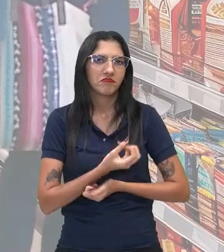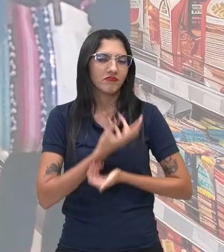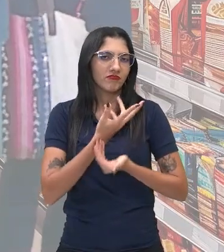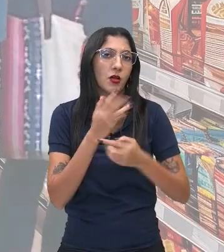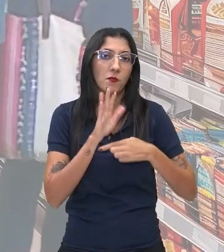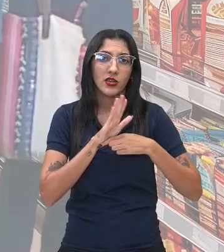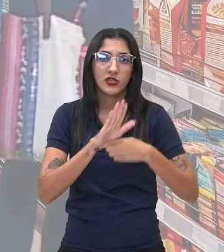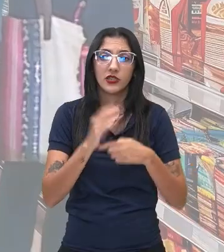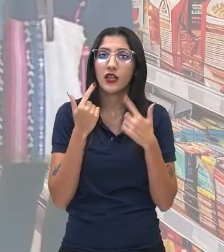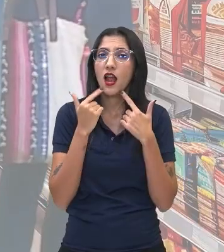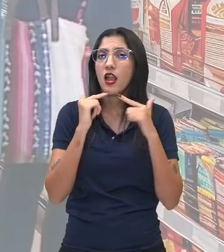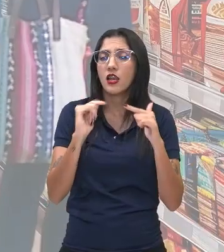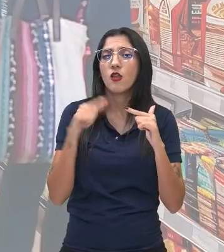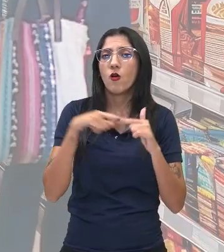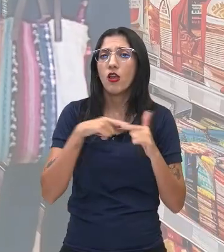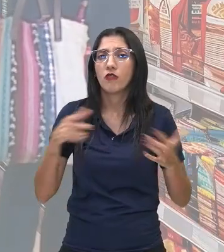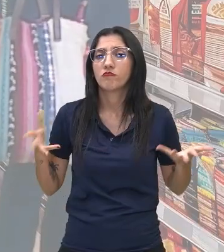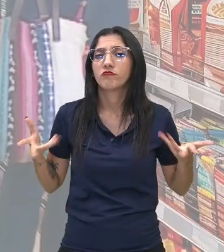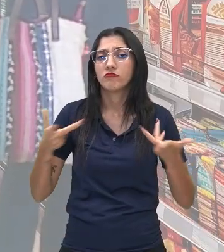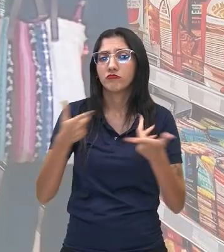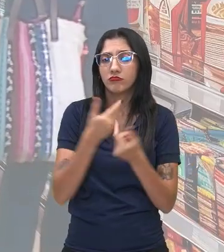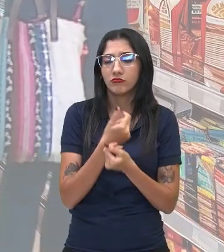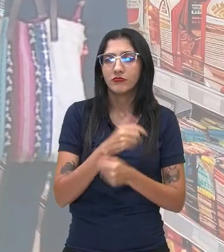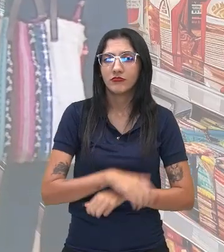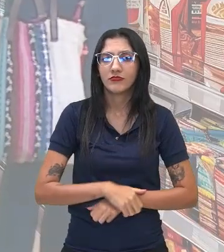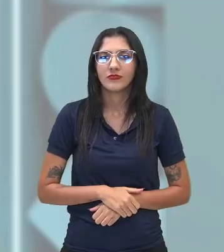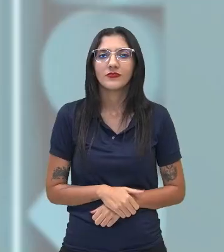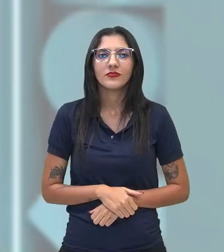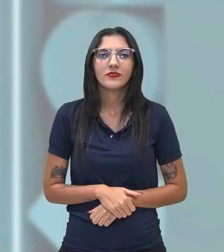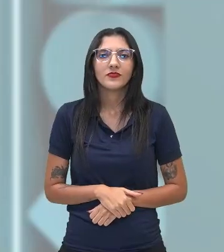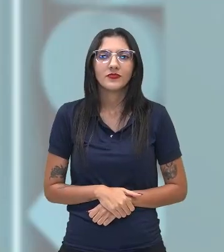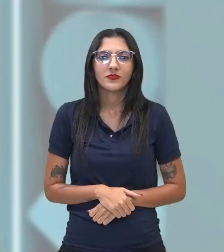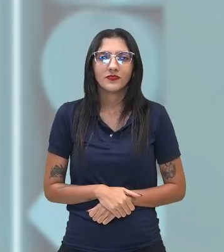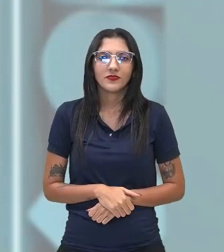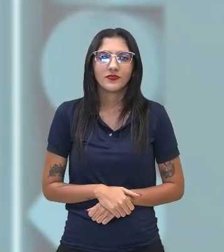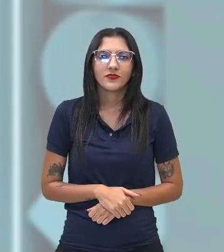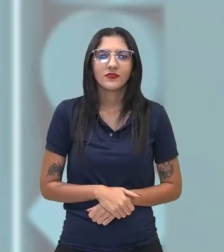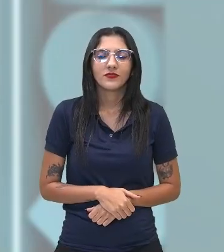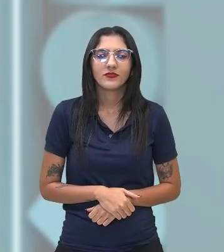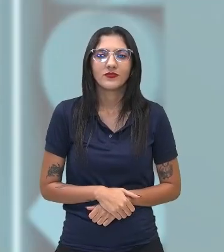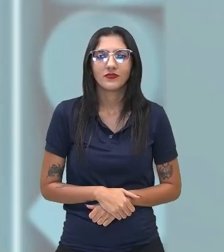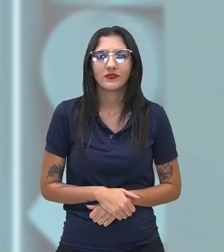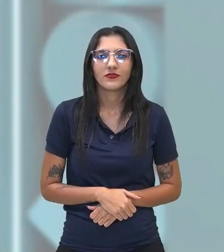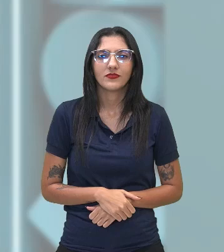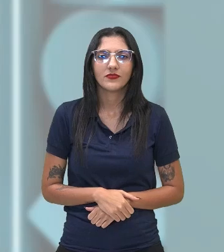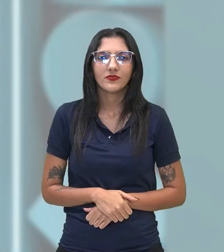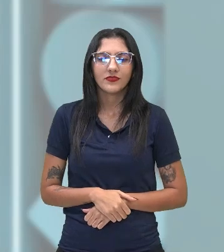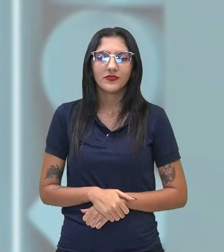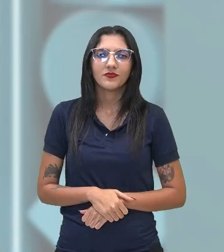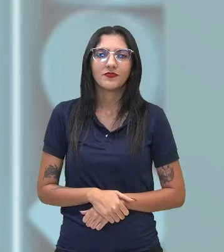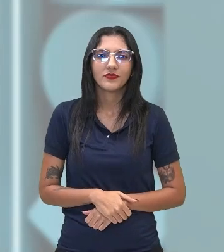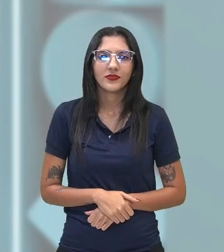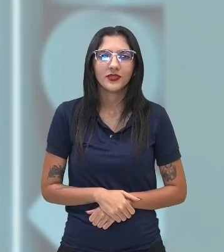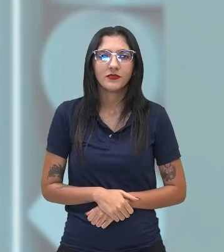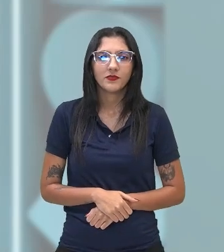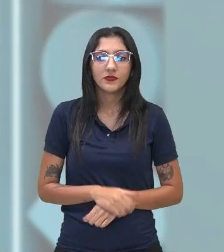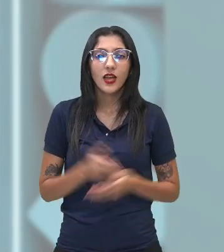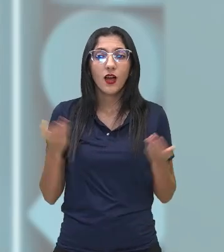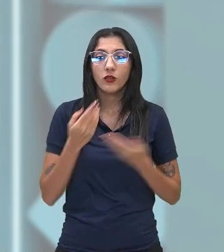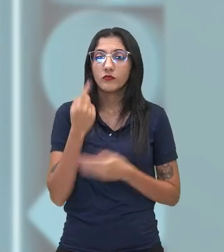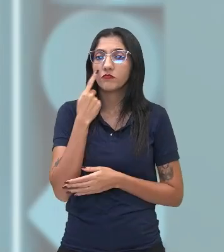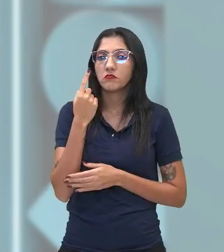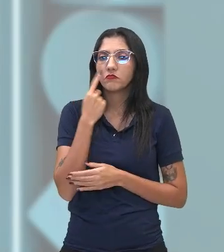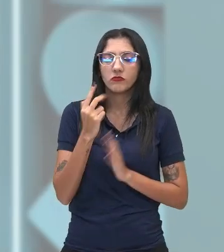a língua é rica e cheia de variedades. Muito bem, vocês observaram? Vamos ver esse texto rapidinho para a